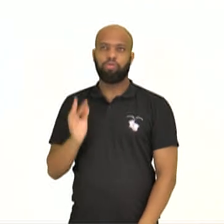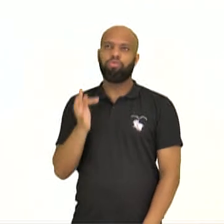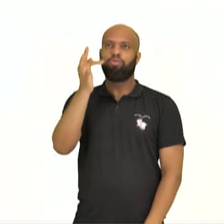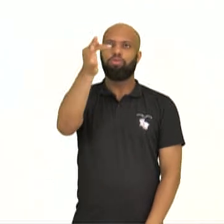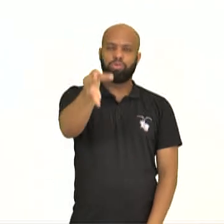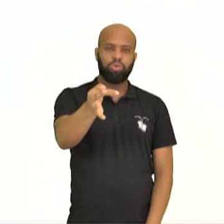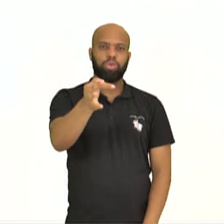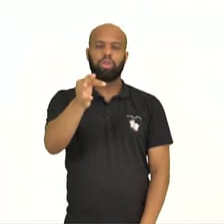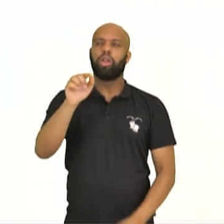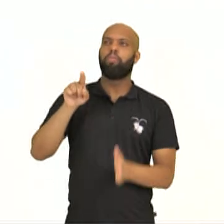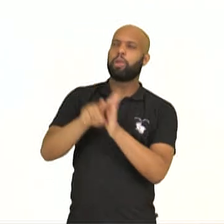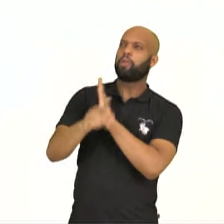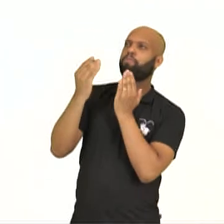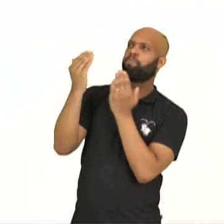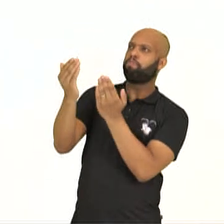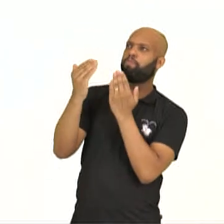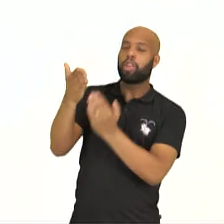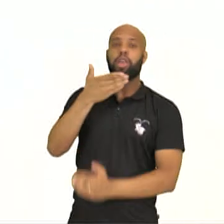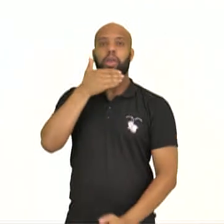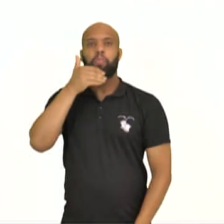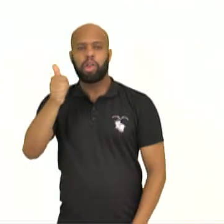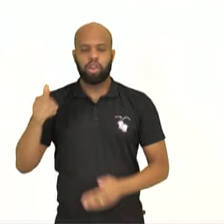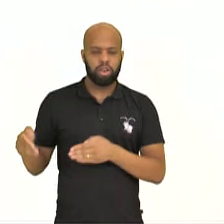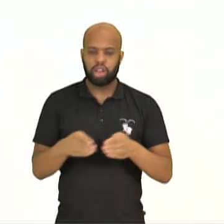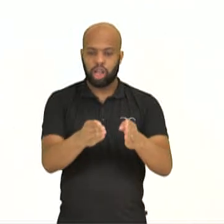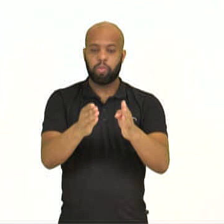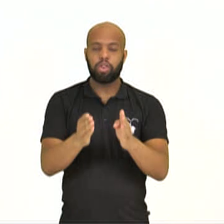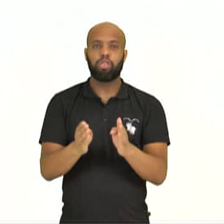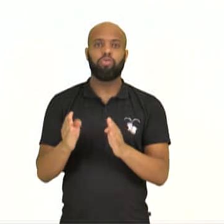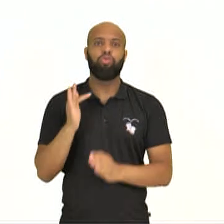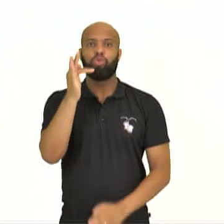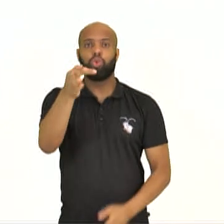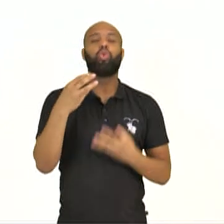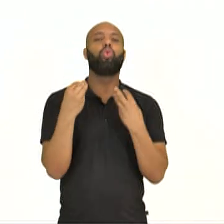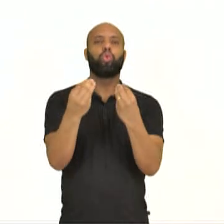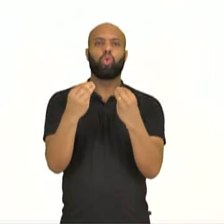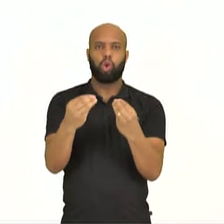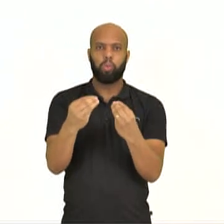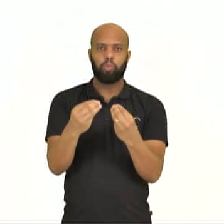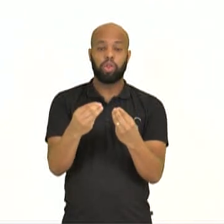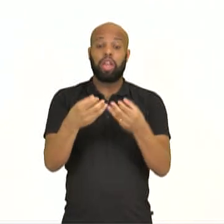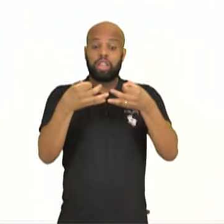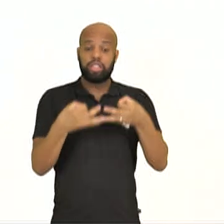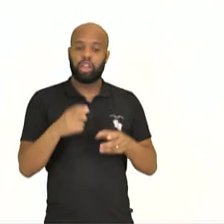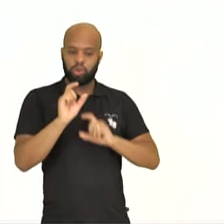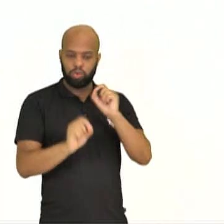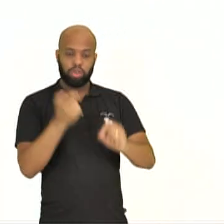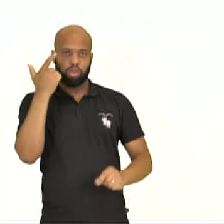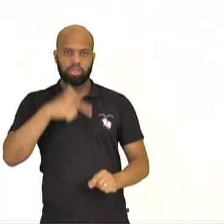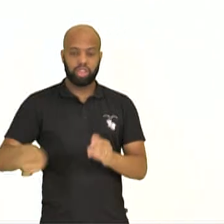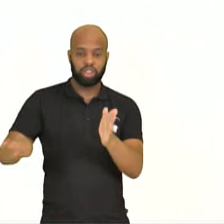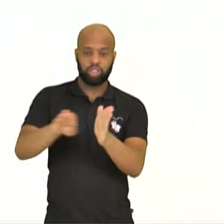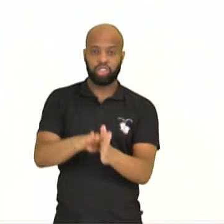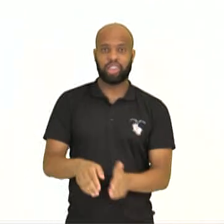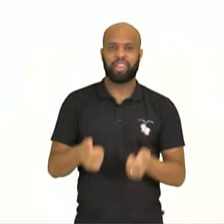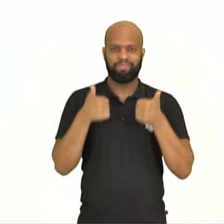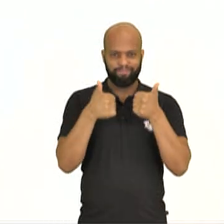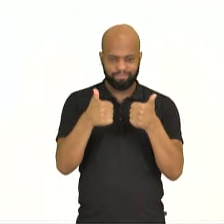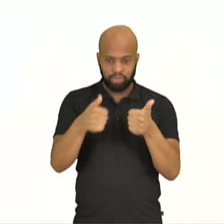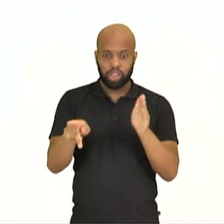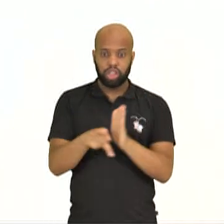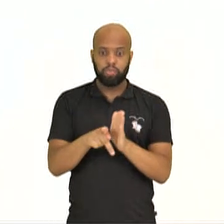horizonte, questionamos qual é o melhor caminho para o futuro. Uma coisa é certa, para chegar bem ao destino final, é